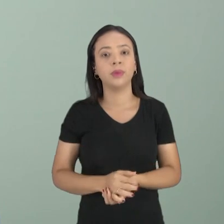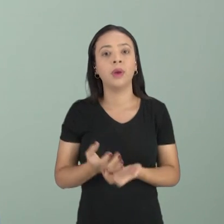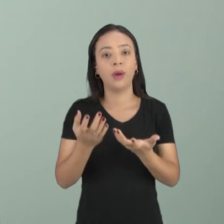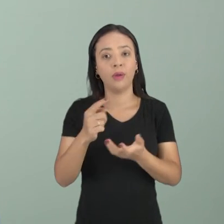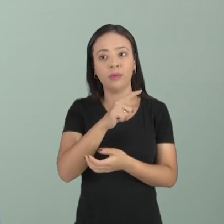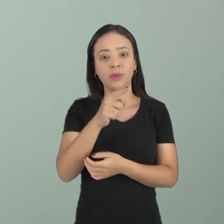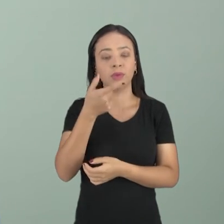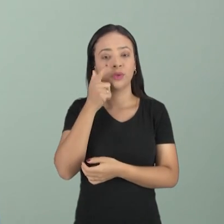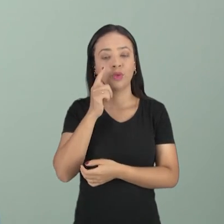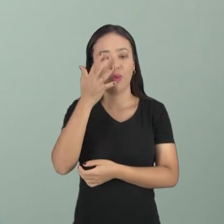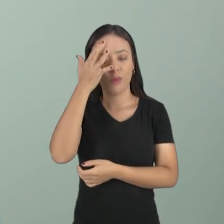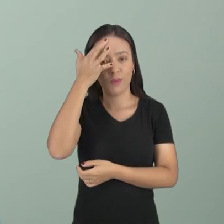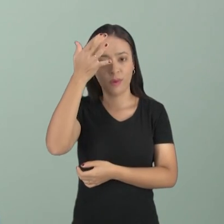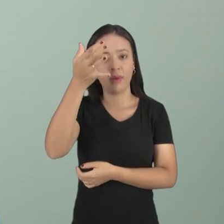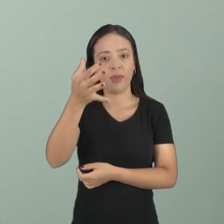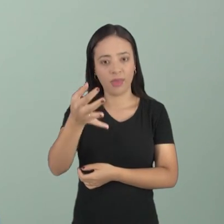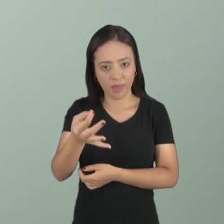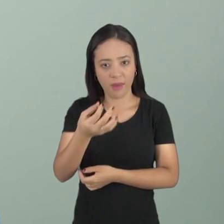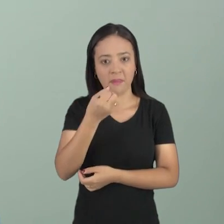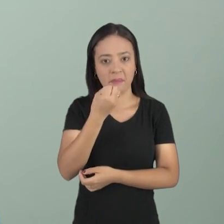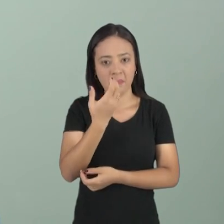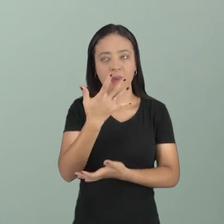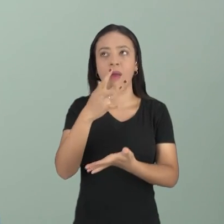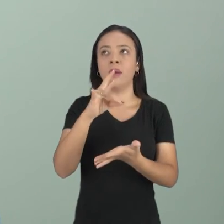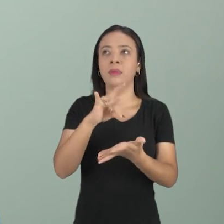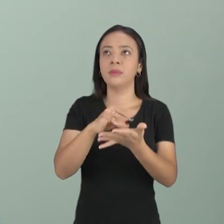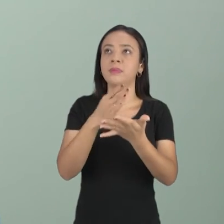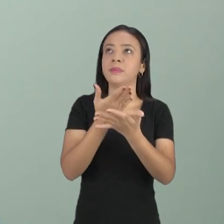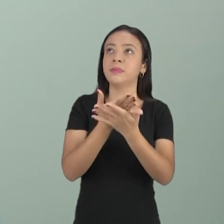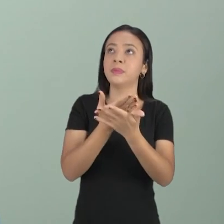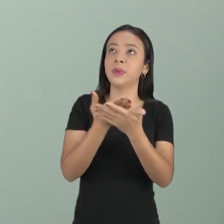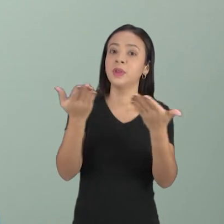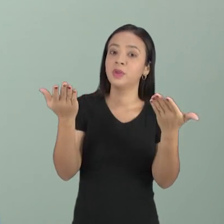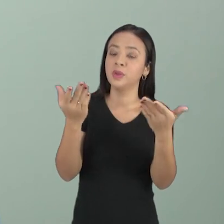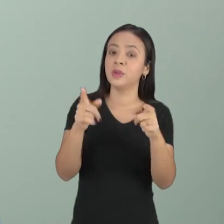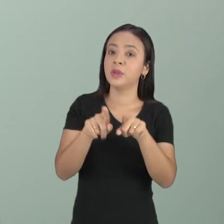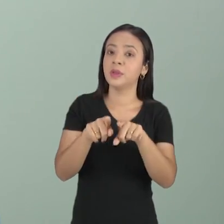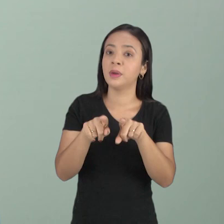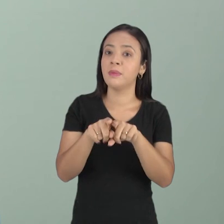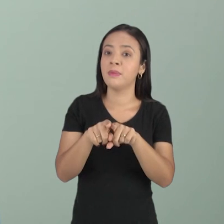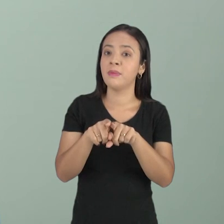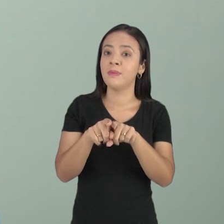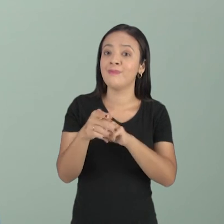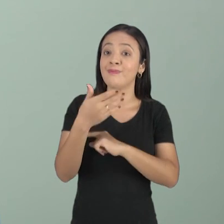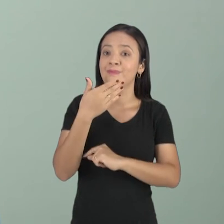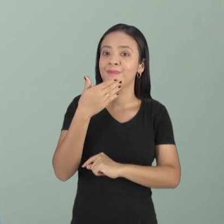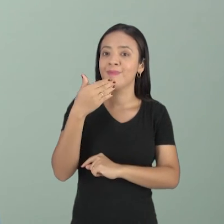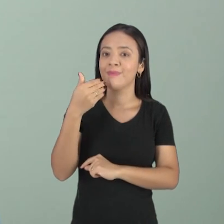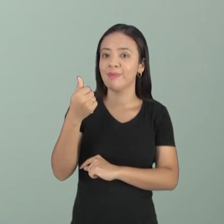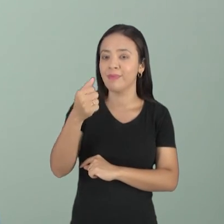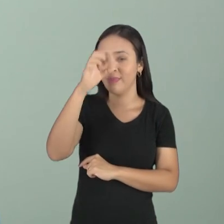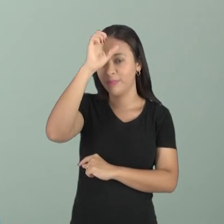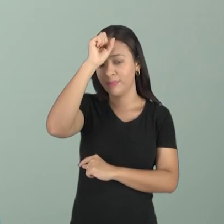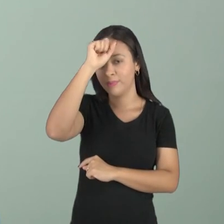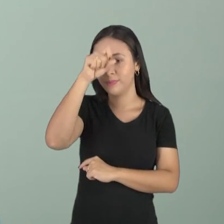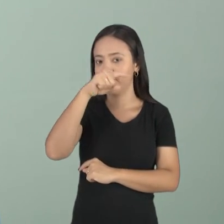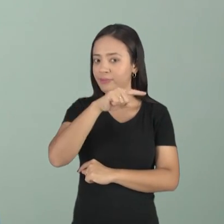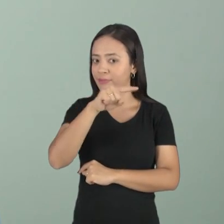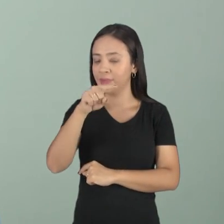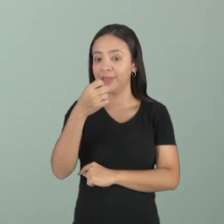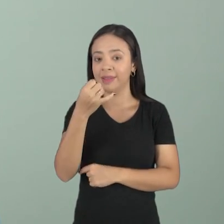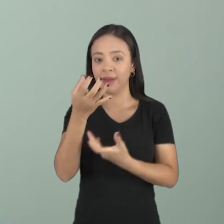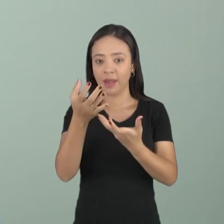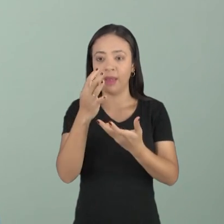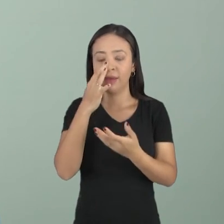tenha conseguido compreender aí essa nossa aula, né, e fortalecido aí o seu aprendizado. Se você quer